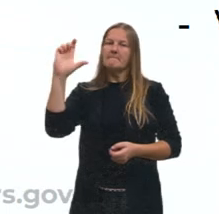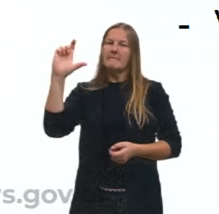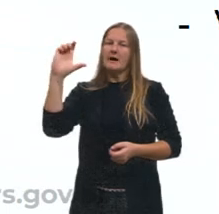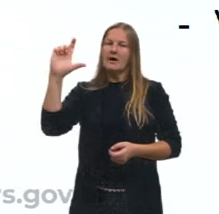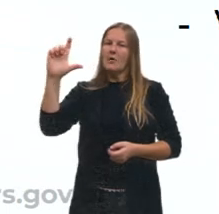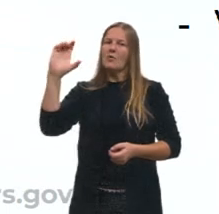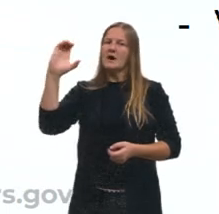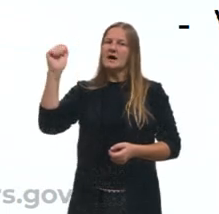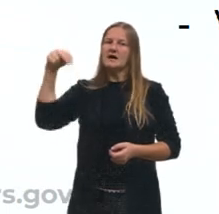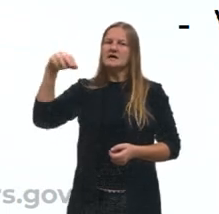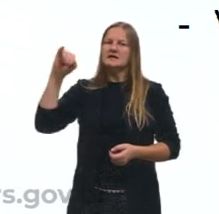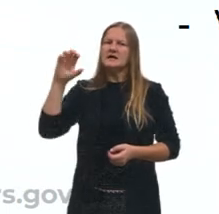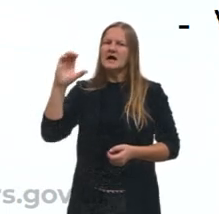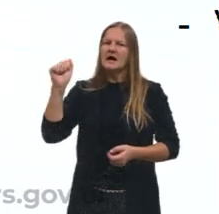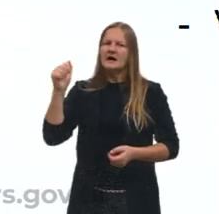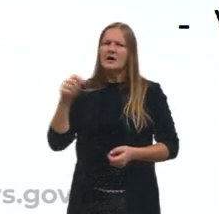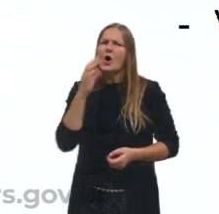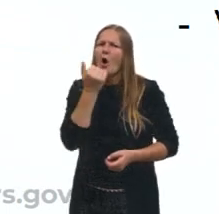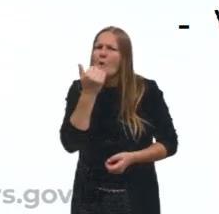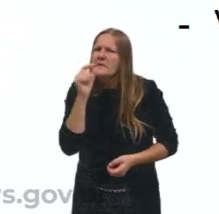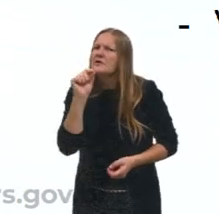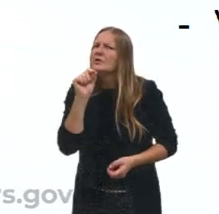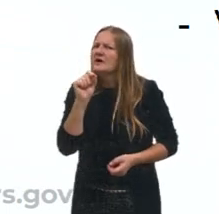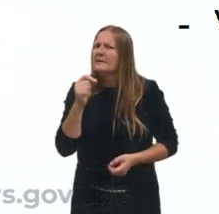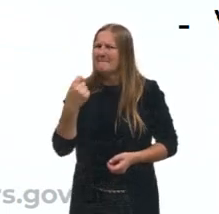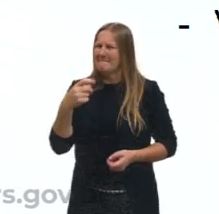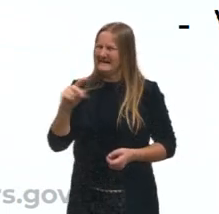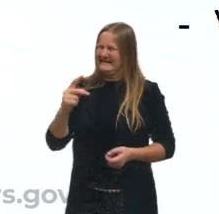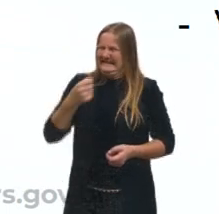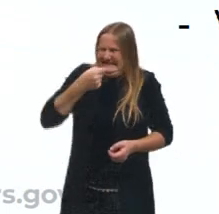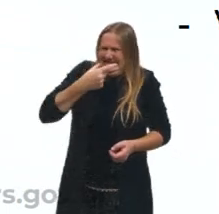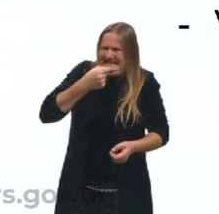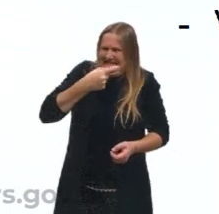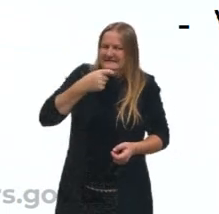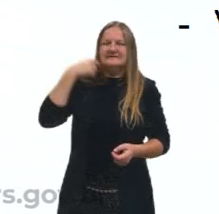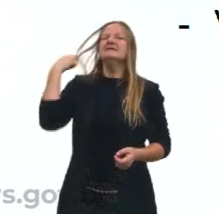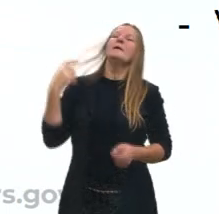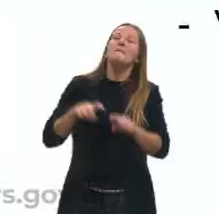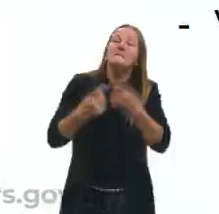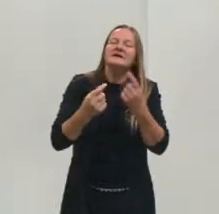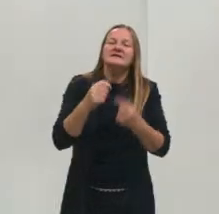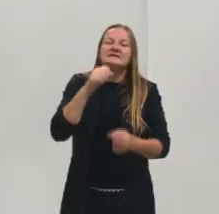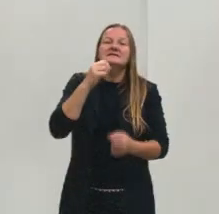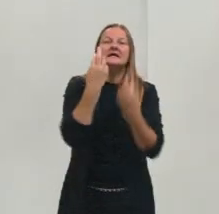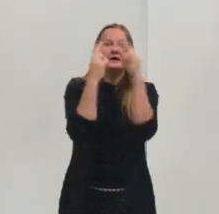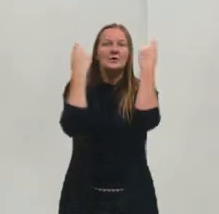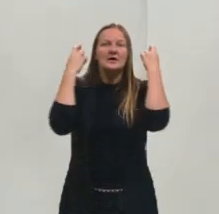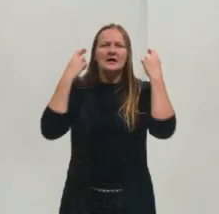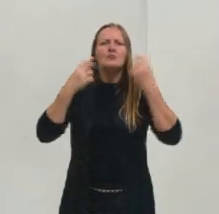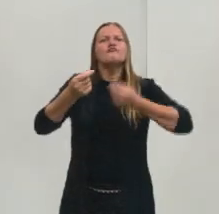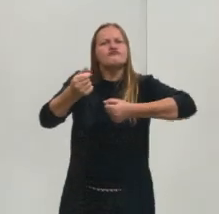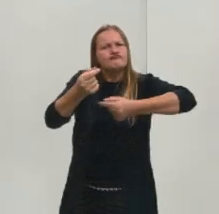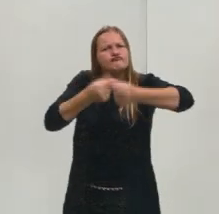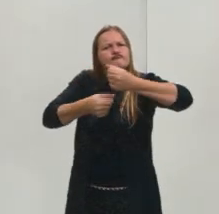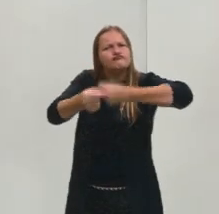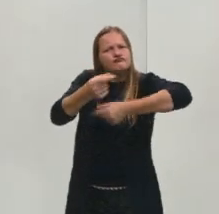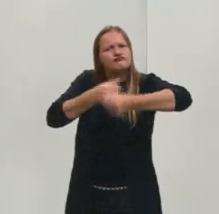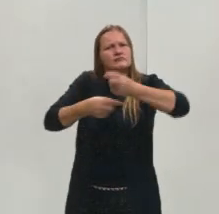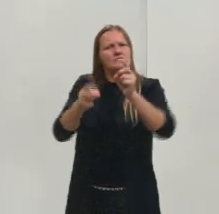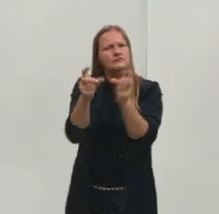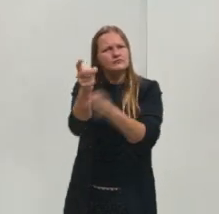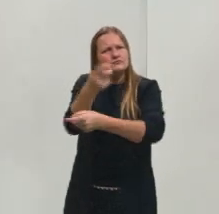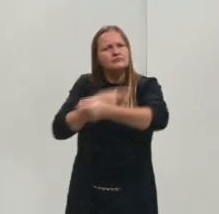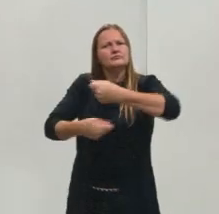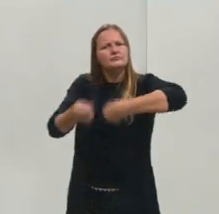se alimentavam parece uma piada né mas é importante os gregos também eles praticaram muito comércio principalmente os atenienses